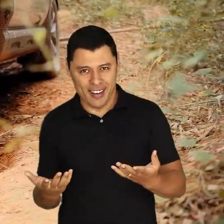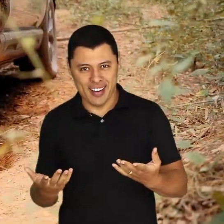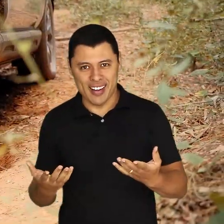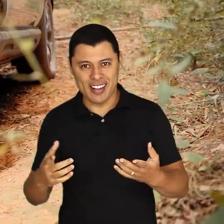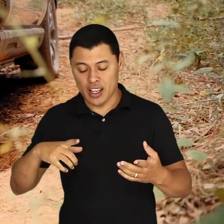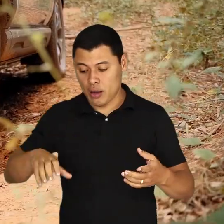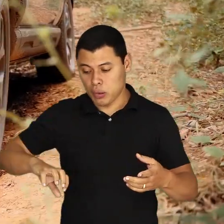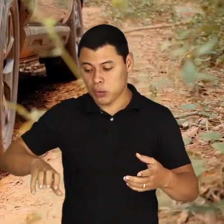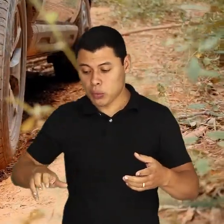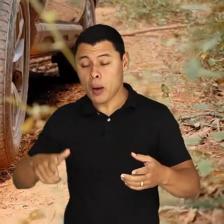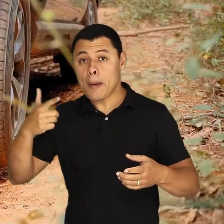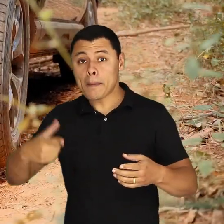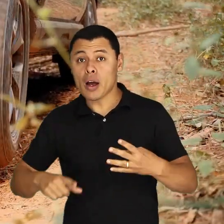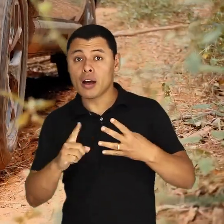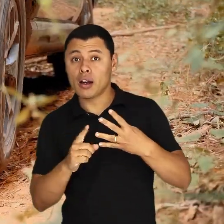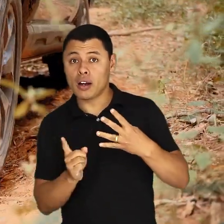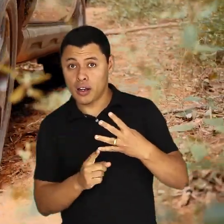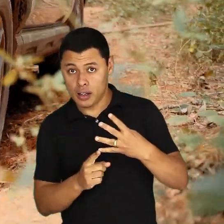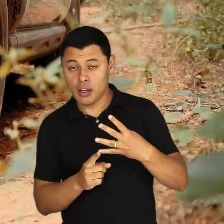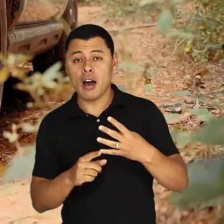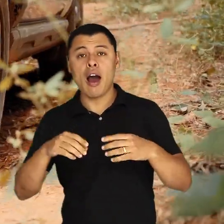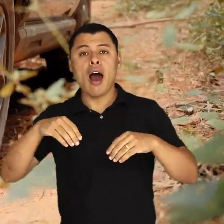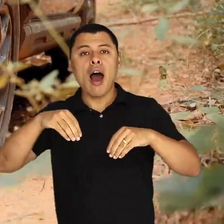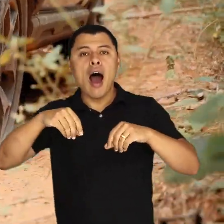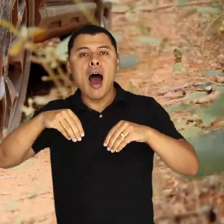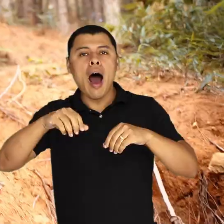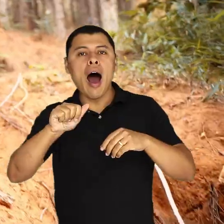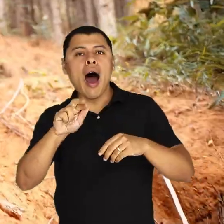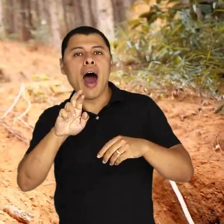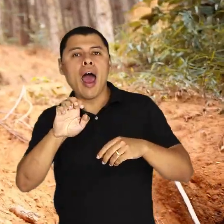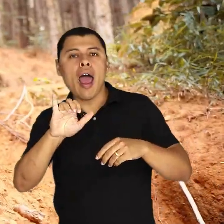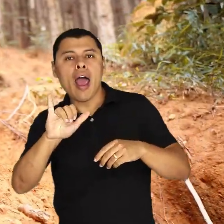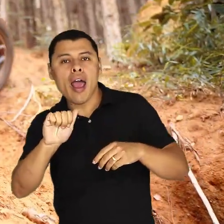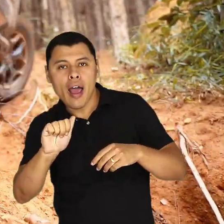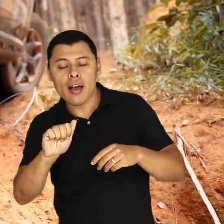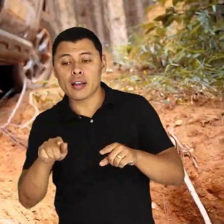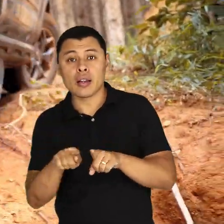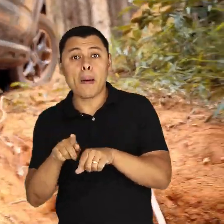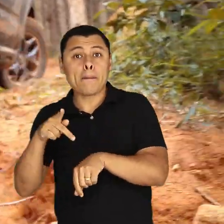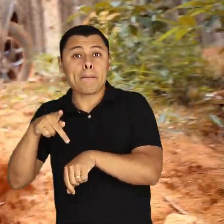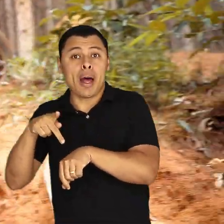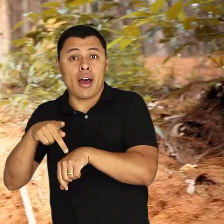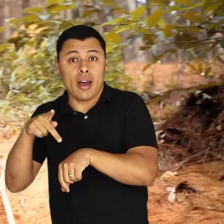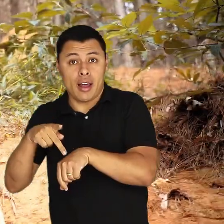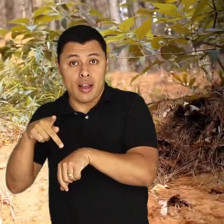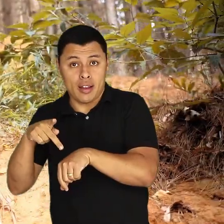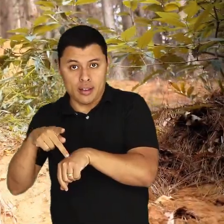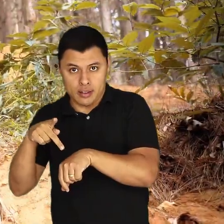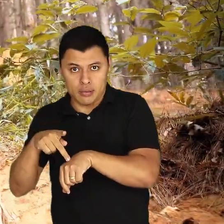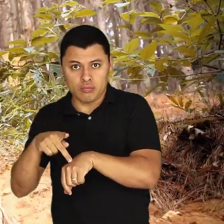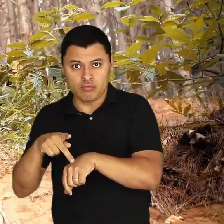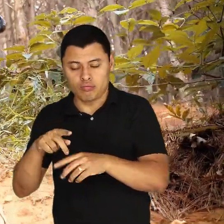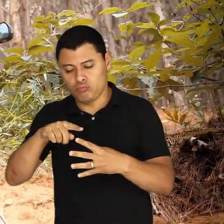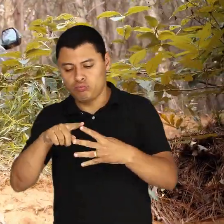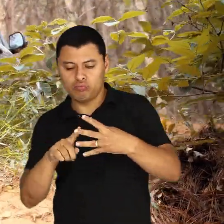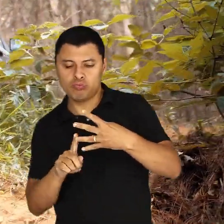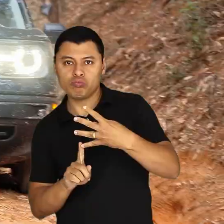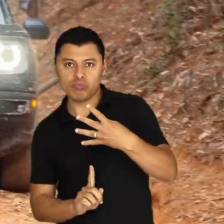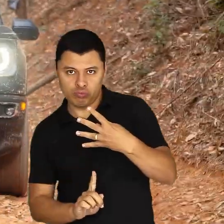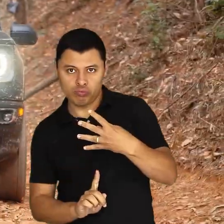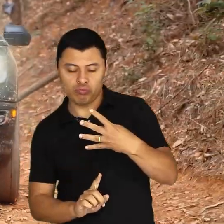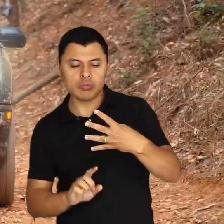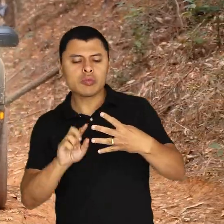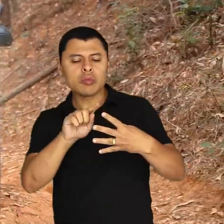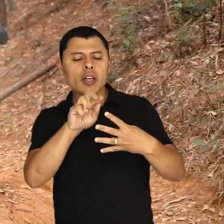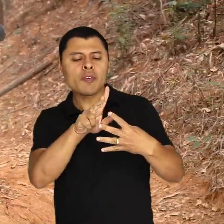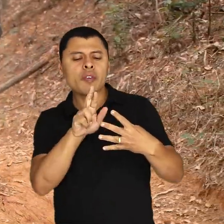duas configurações que o Bronco Sport oferece no fora de estrada: o modo areia e o modo pedra, né, que seria, vamos dizer assim,